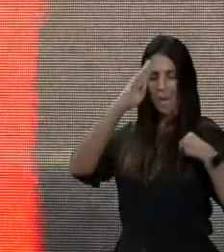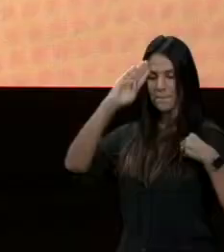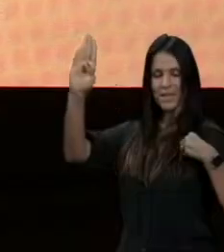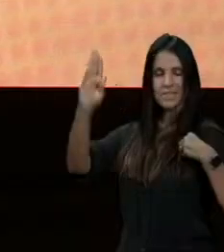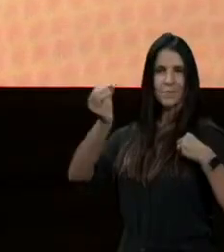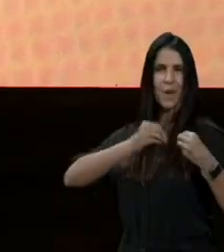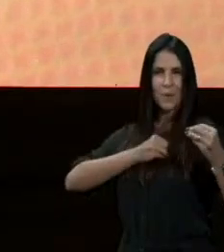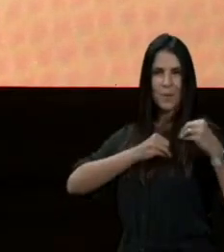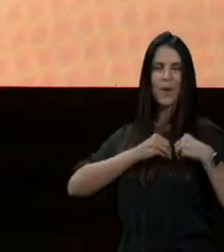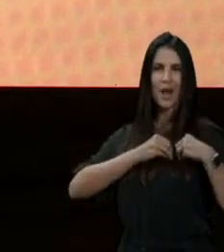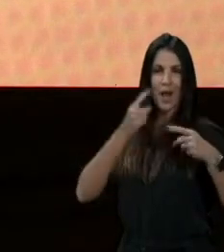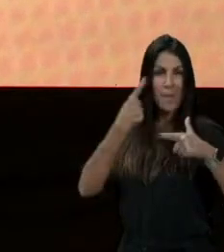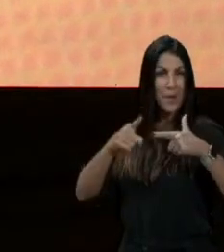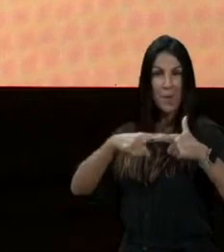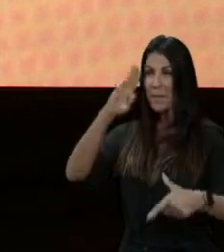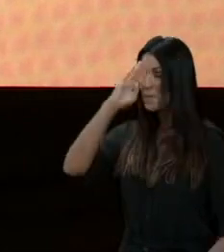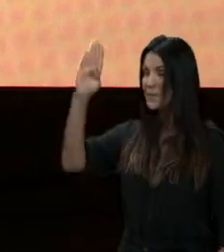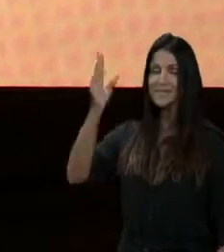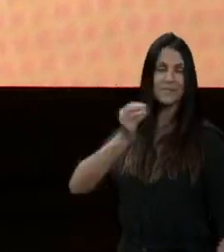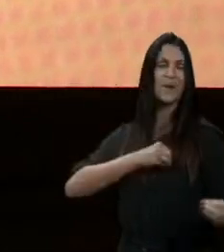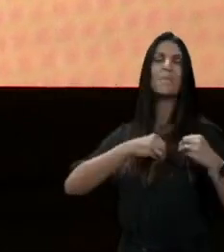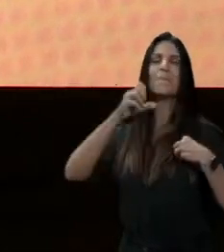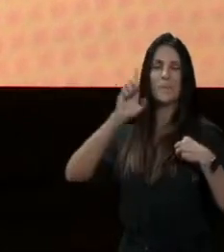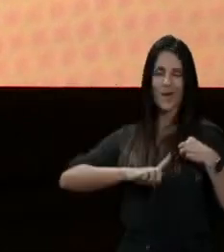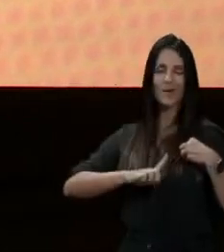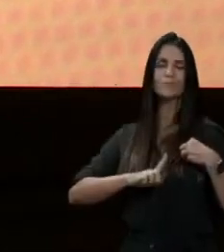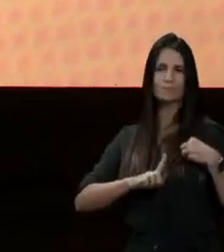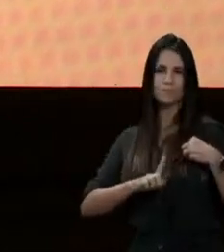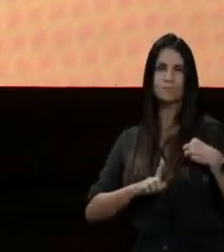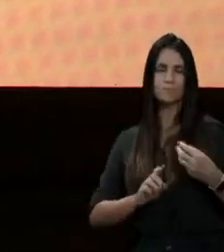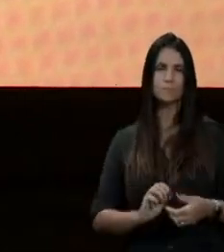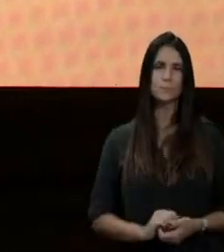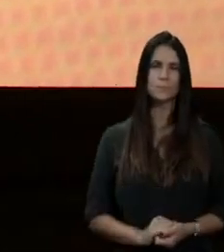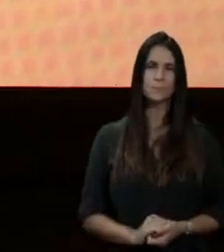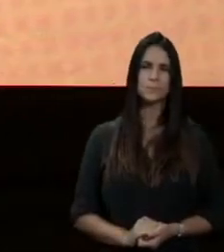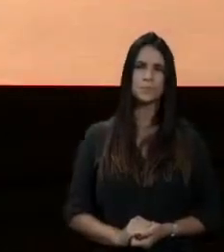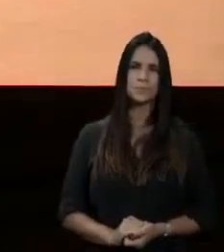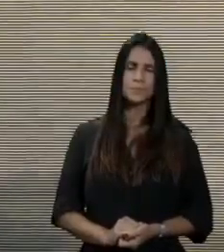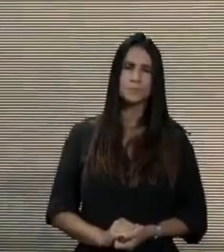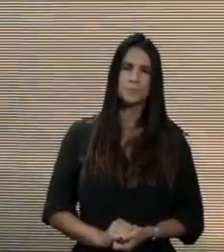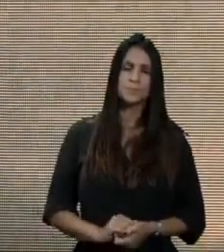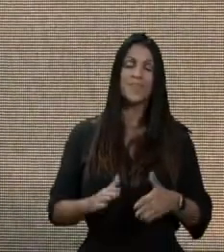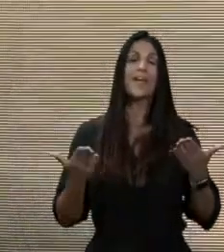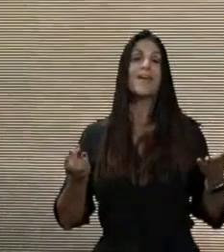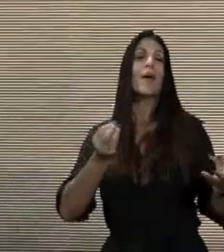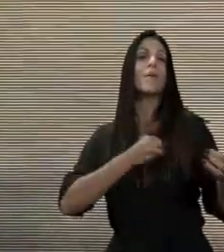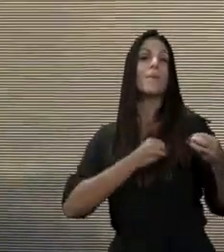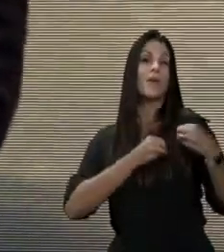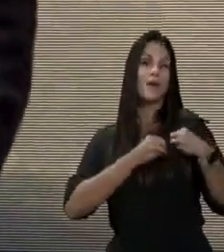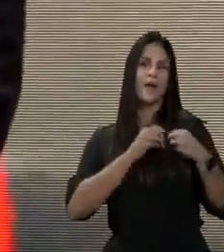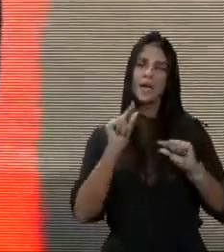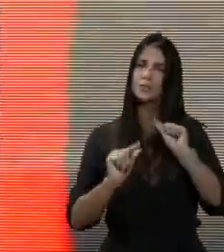a Jesus não curou a perna dele por o pecado Oi e o pecado